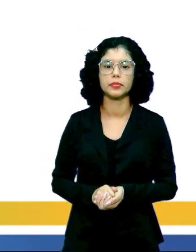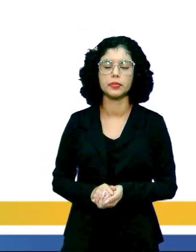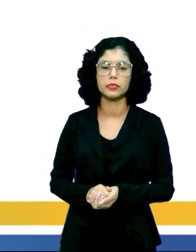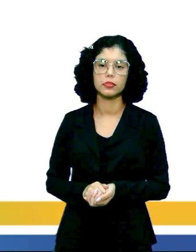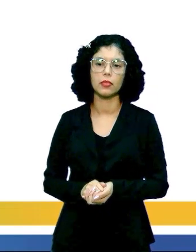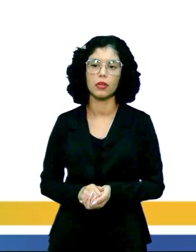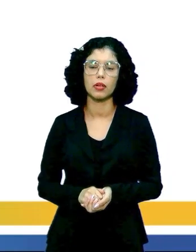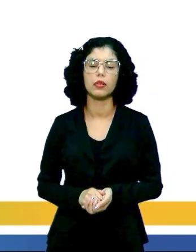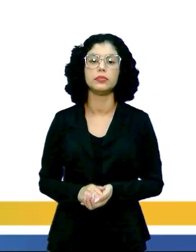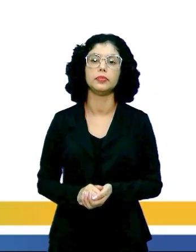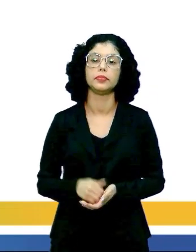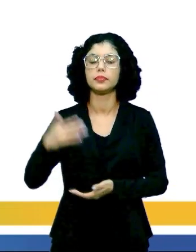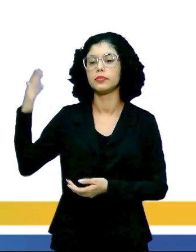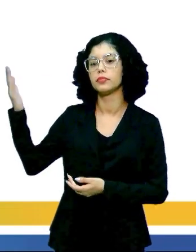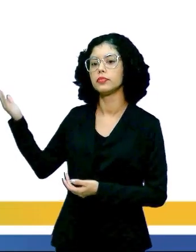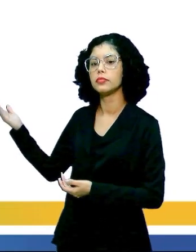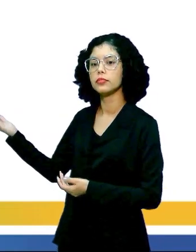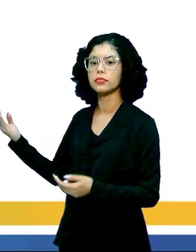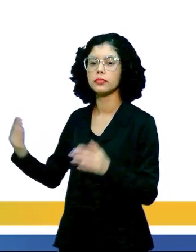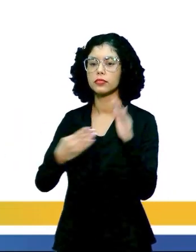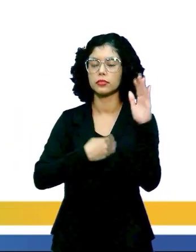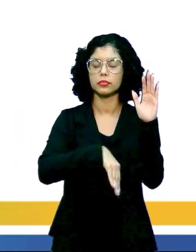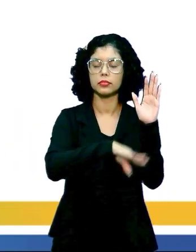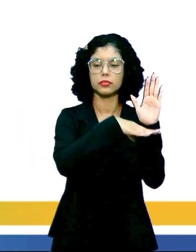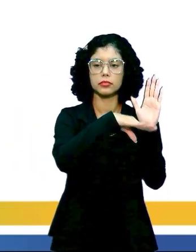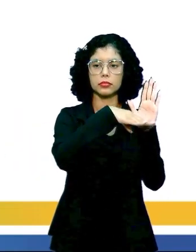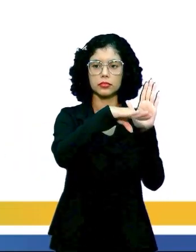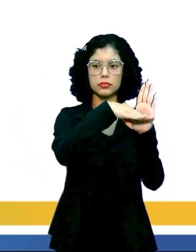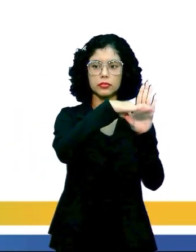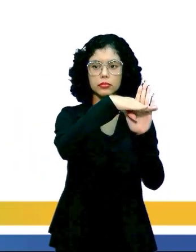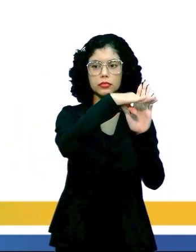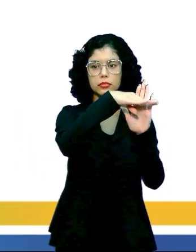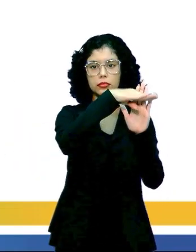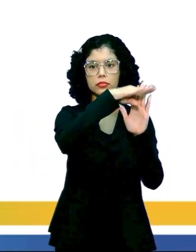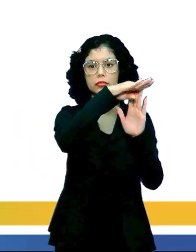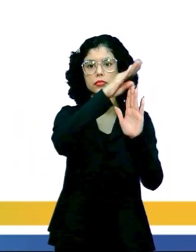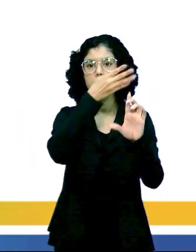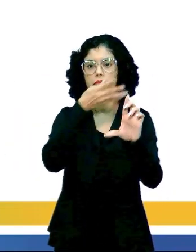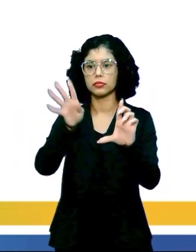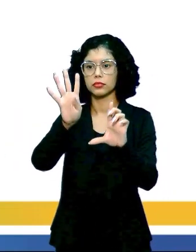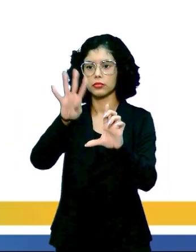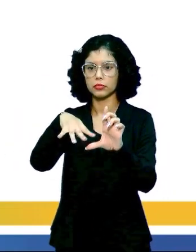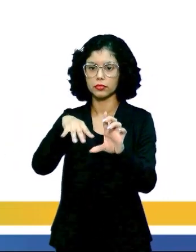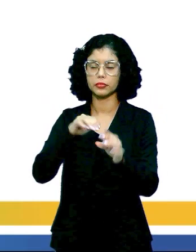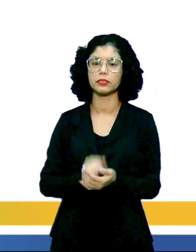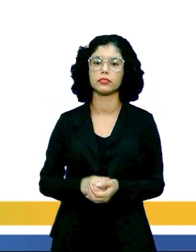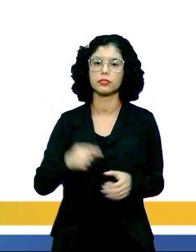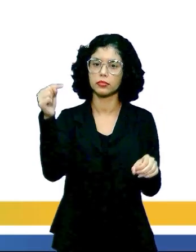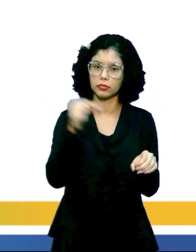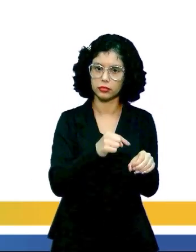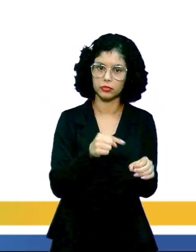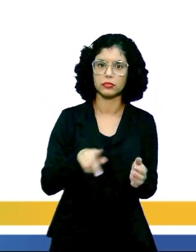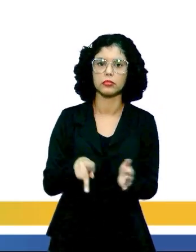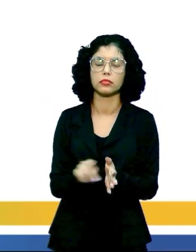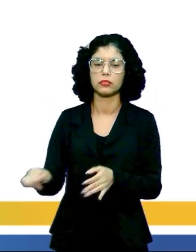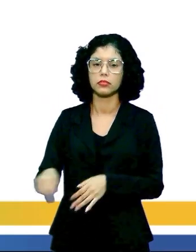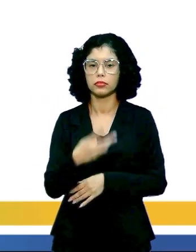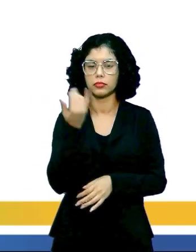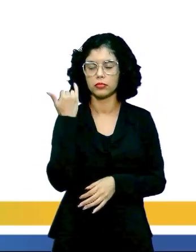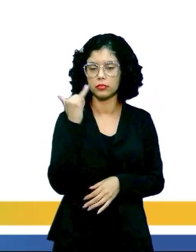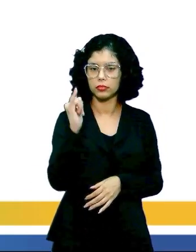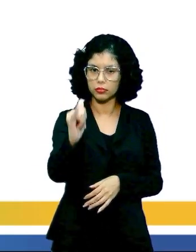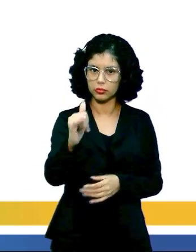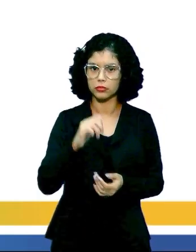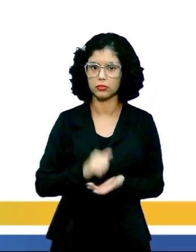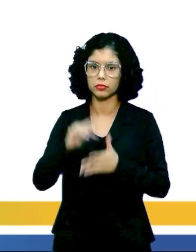só, Bohr ele definiu as camadas, estão super bem definidas, o núcleo, as